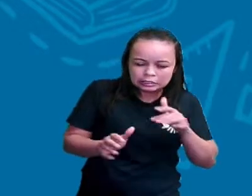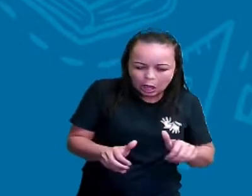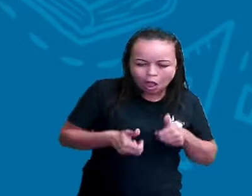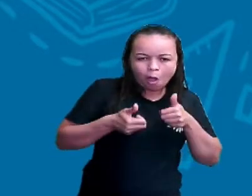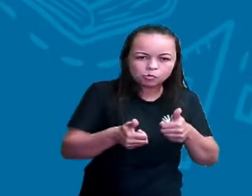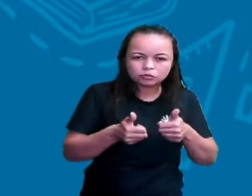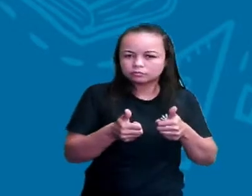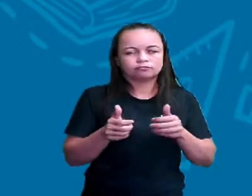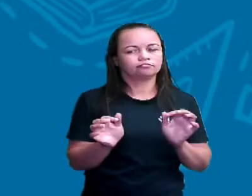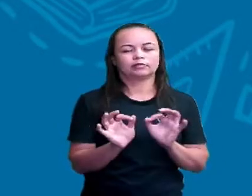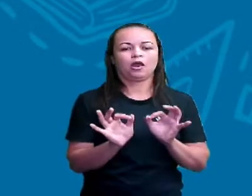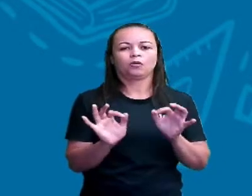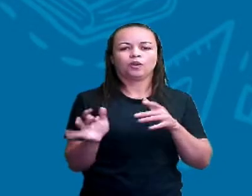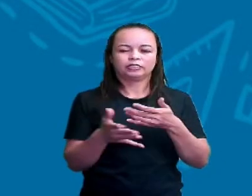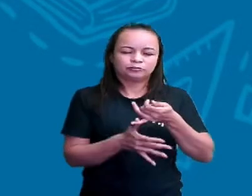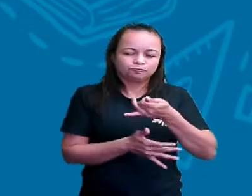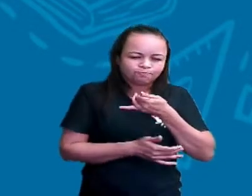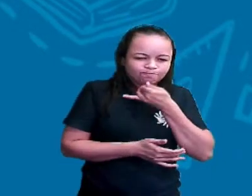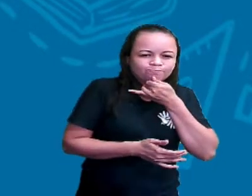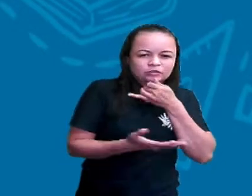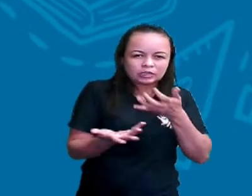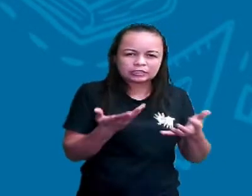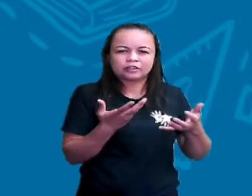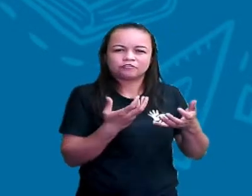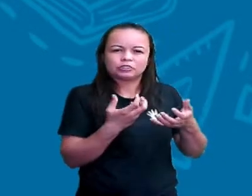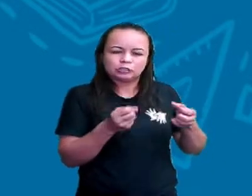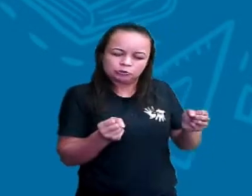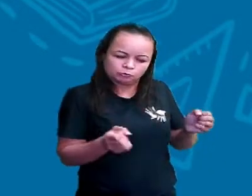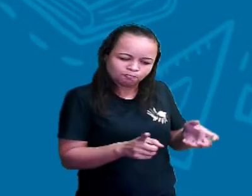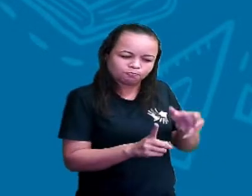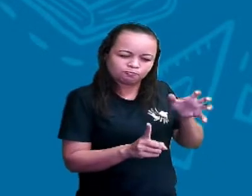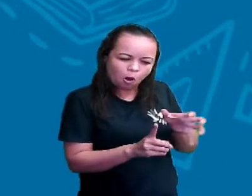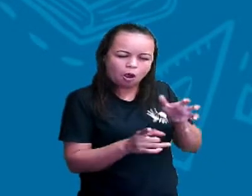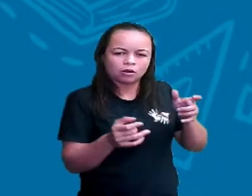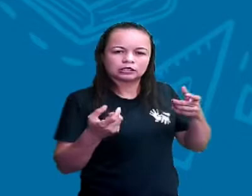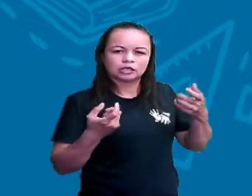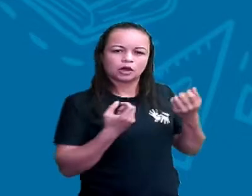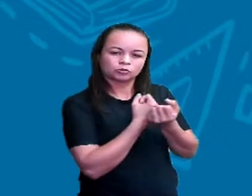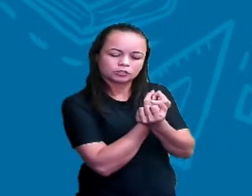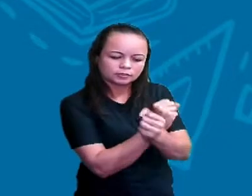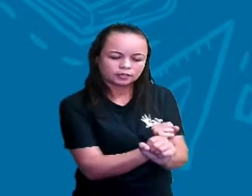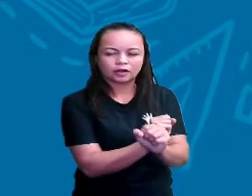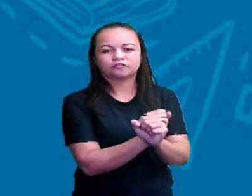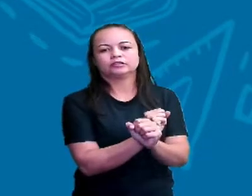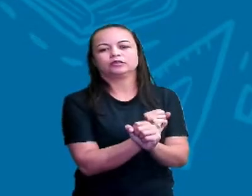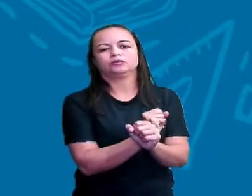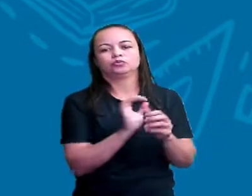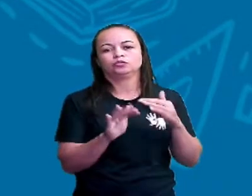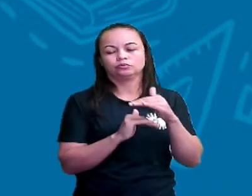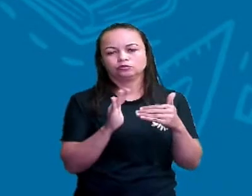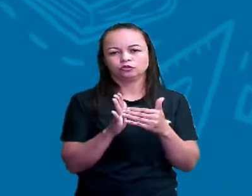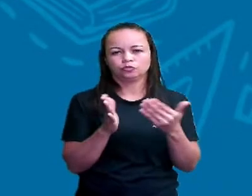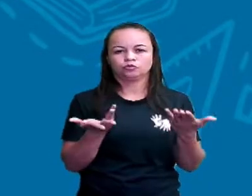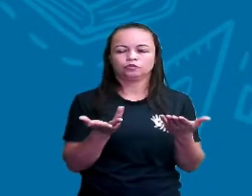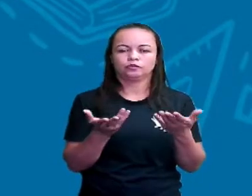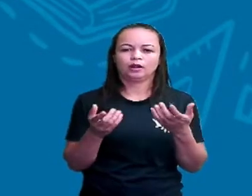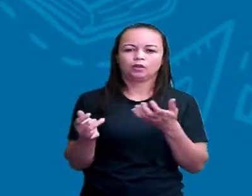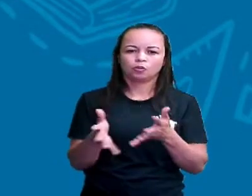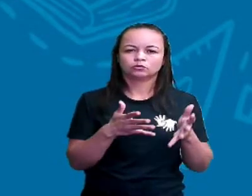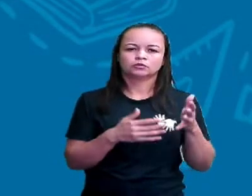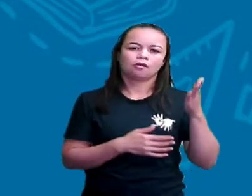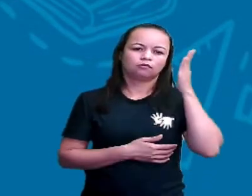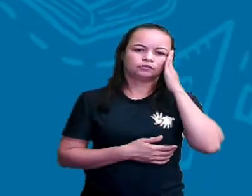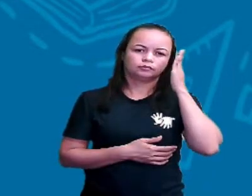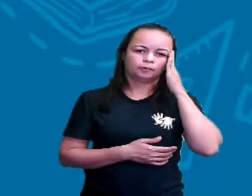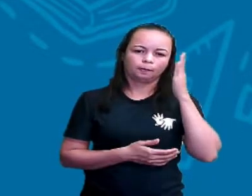história triste, né, de exploração, de escravidão, né, tudo isso para contar e compreender.